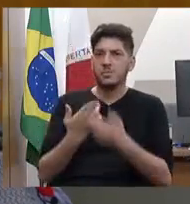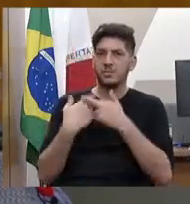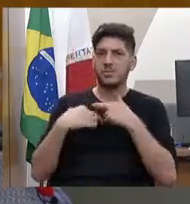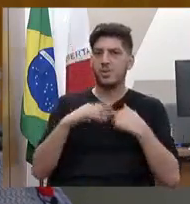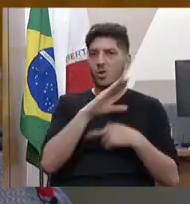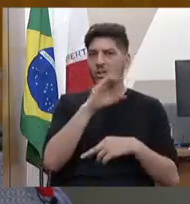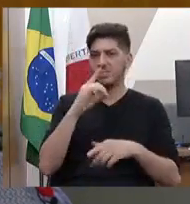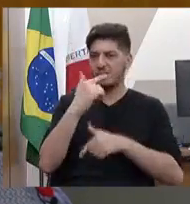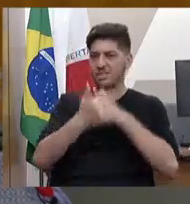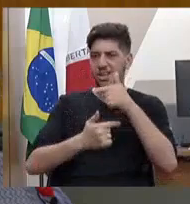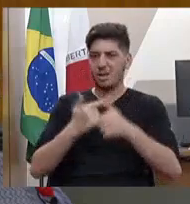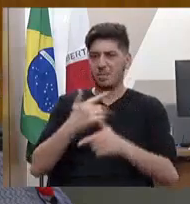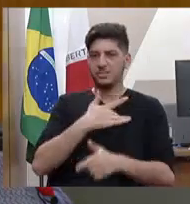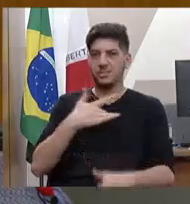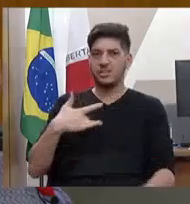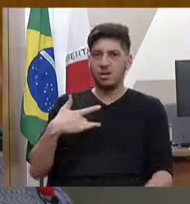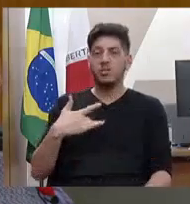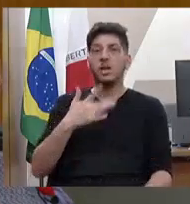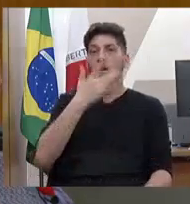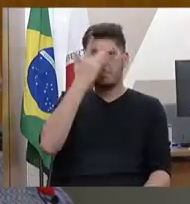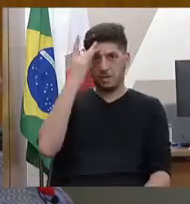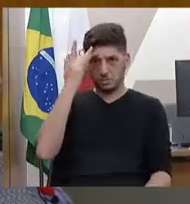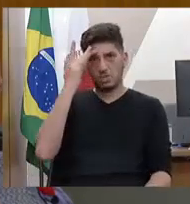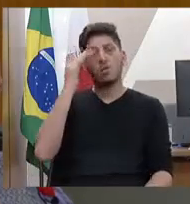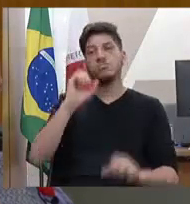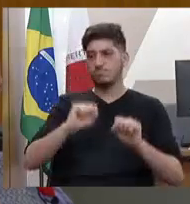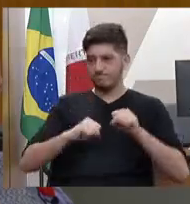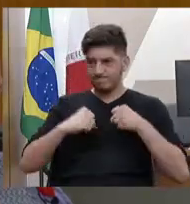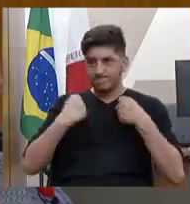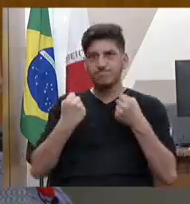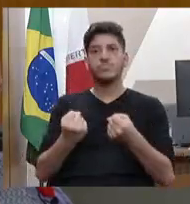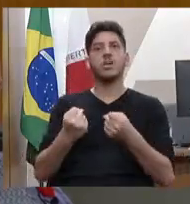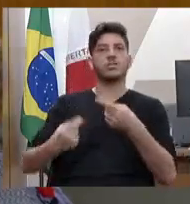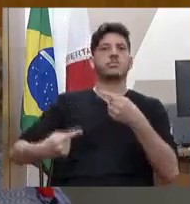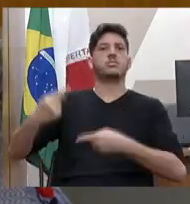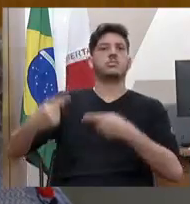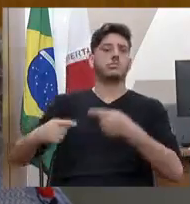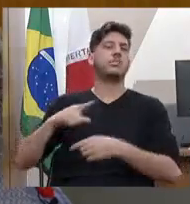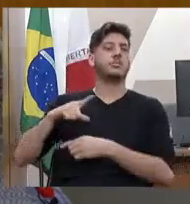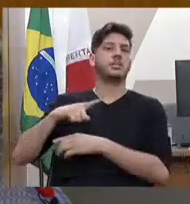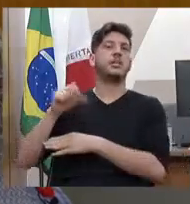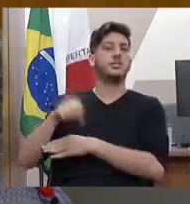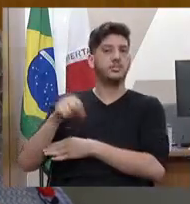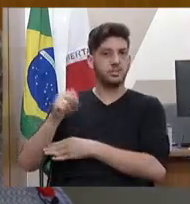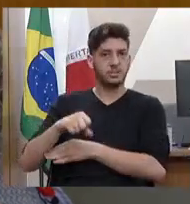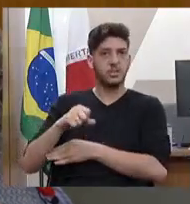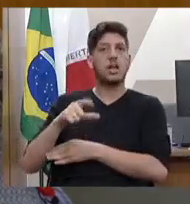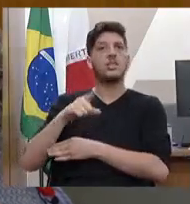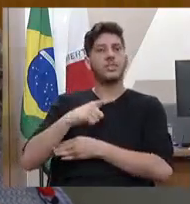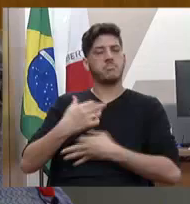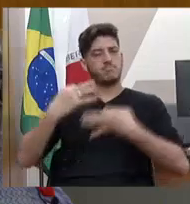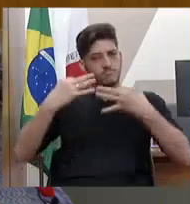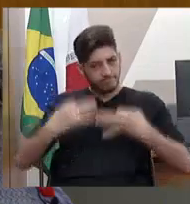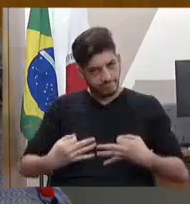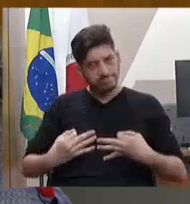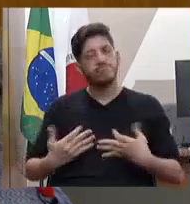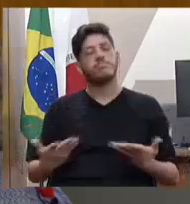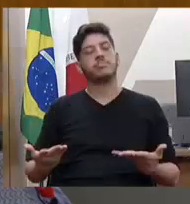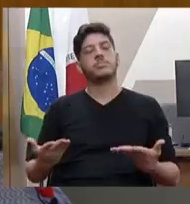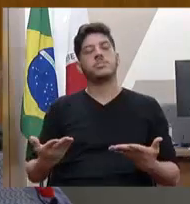são pessoas altamente comprometidas com essa discussão tem uma postura decente